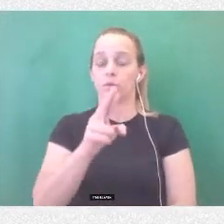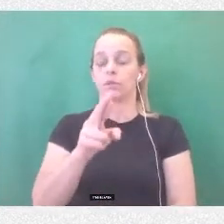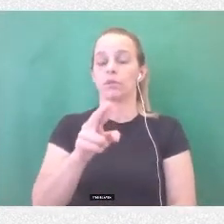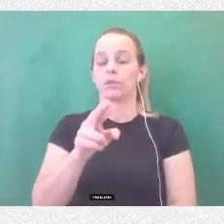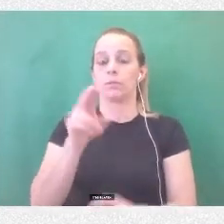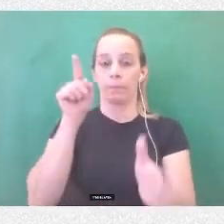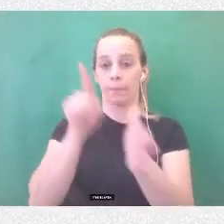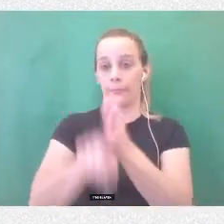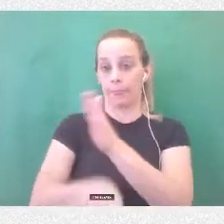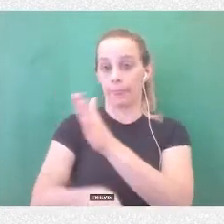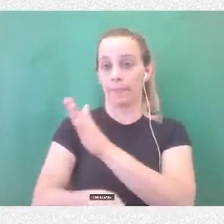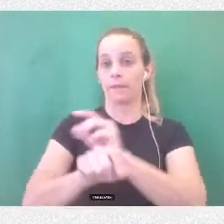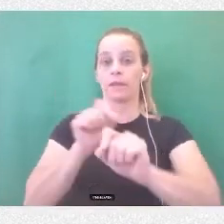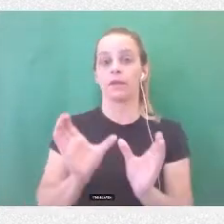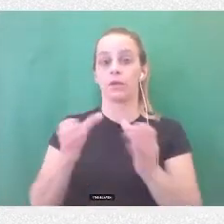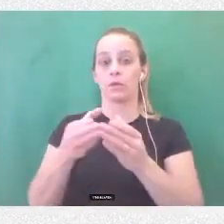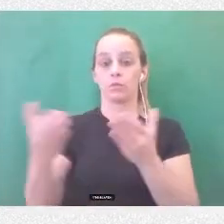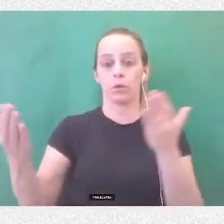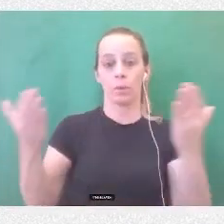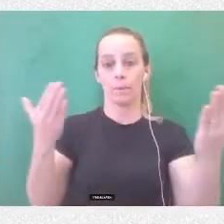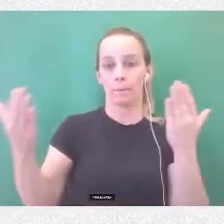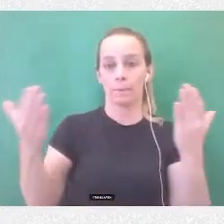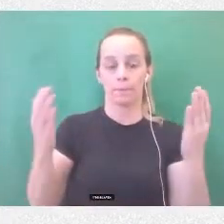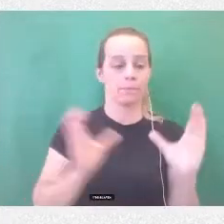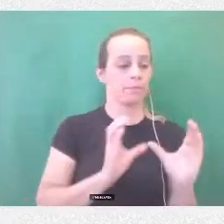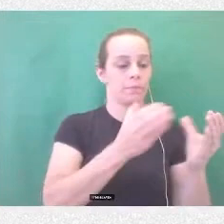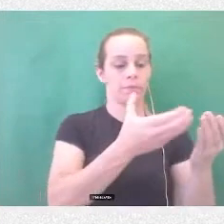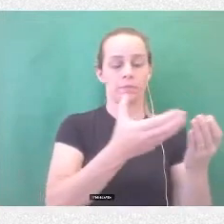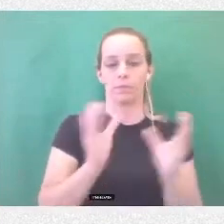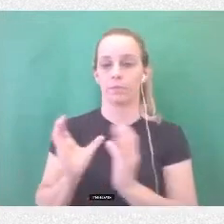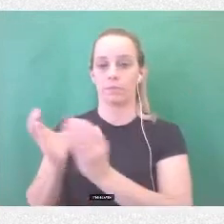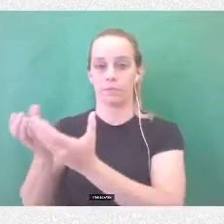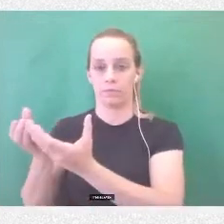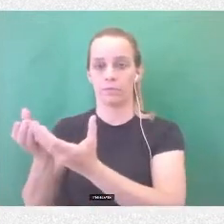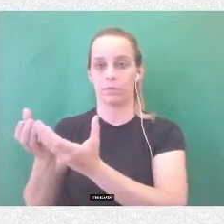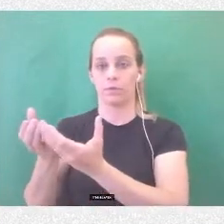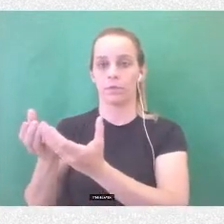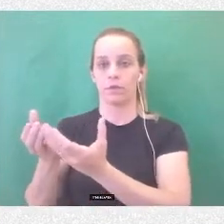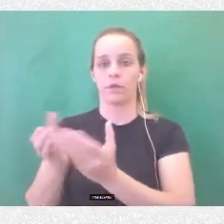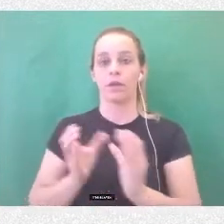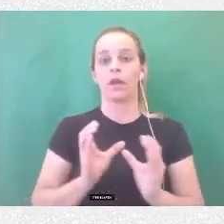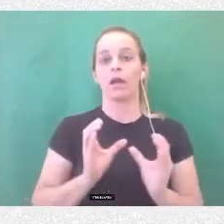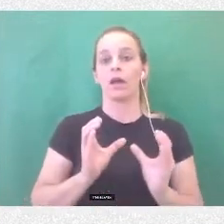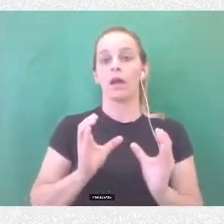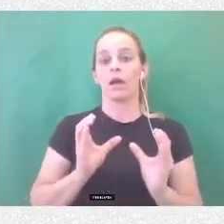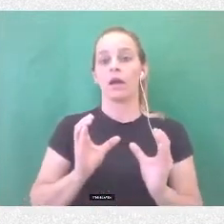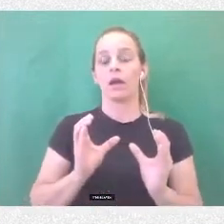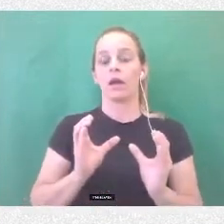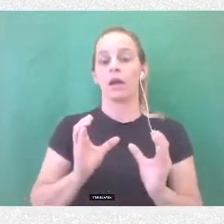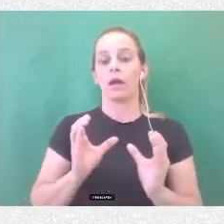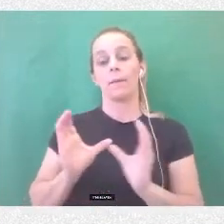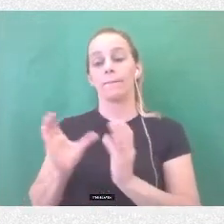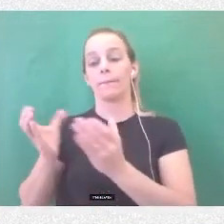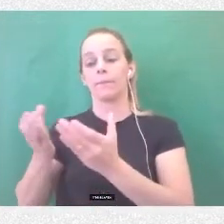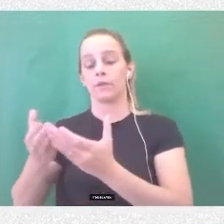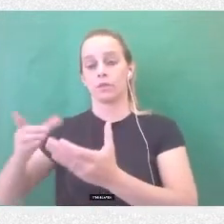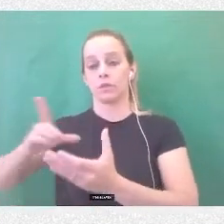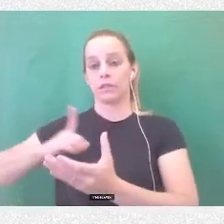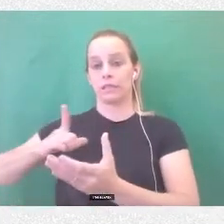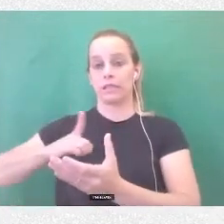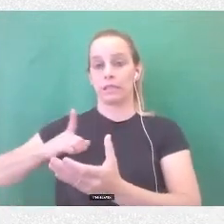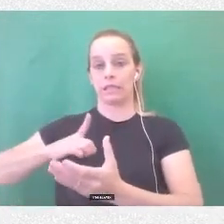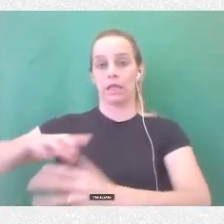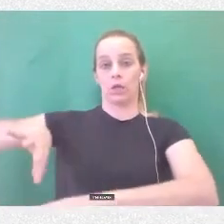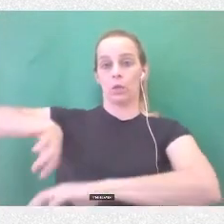o grupo comparador aqui, aquelas pessoas, né, eu vou ter aquelas pessoas que tiveram COVID contra aquelas